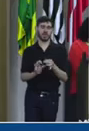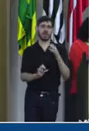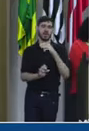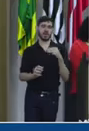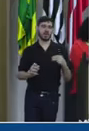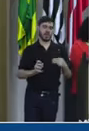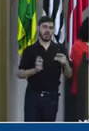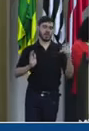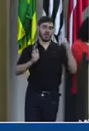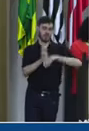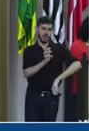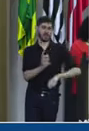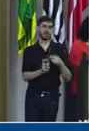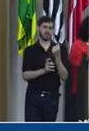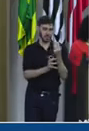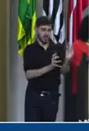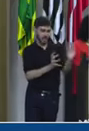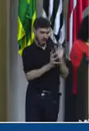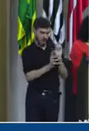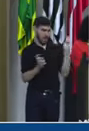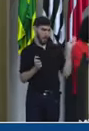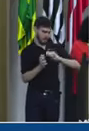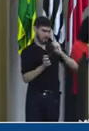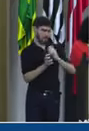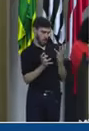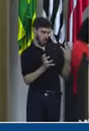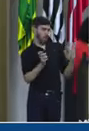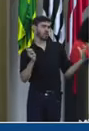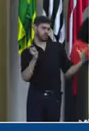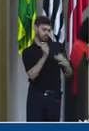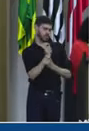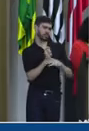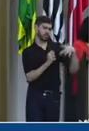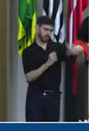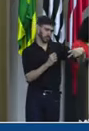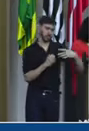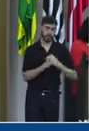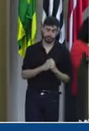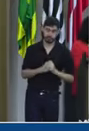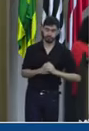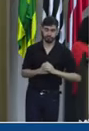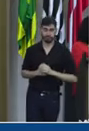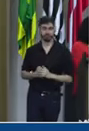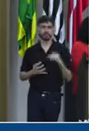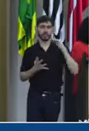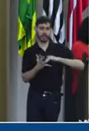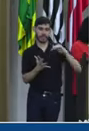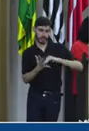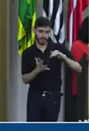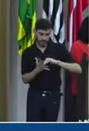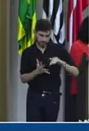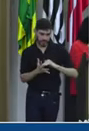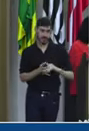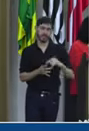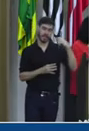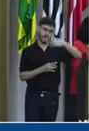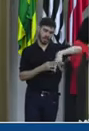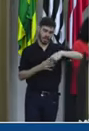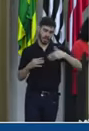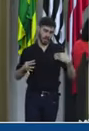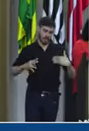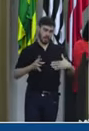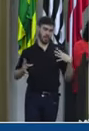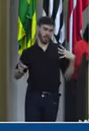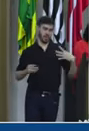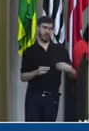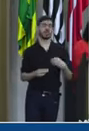pode assinar o cheque e deixar todo o seu dinheiro aqui que a gente executa para você. Tá? Nossas secretarias aqui do ministério, todos